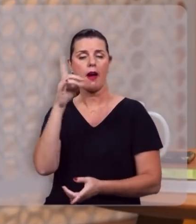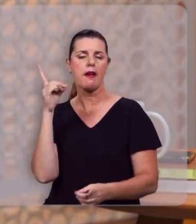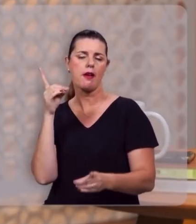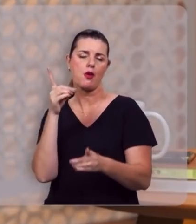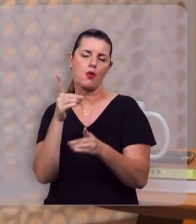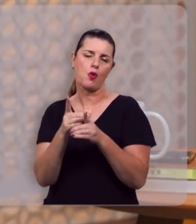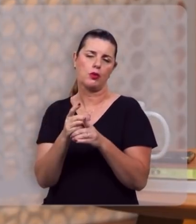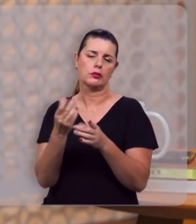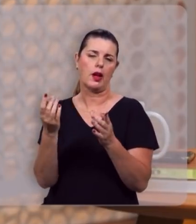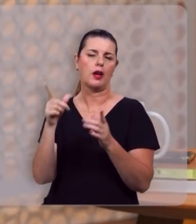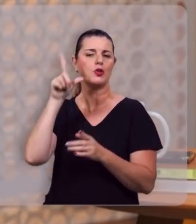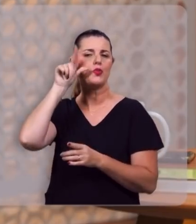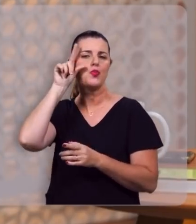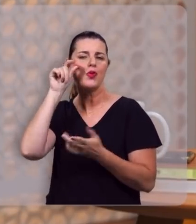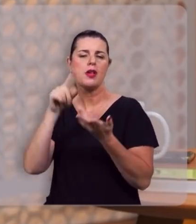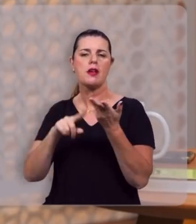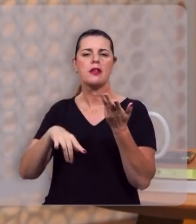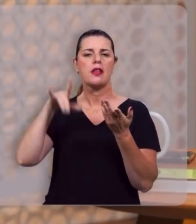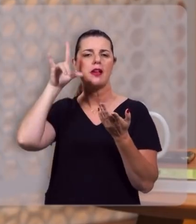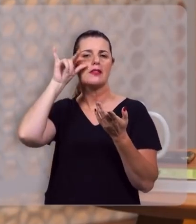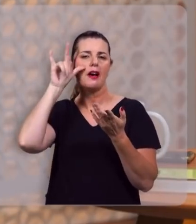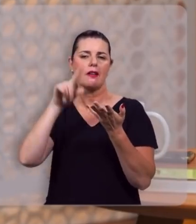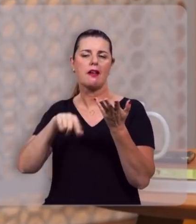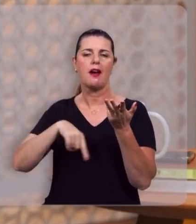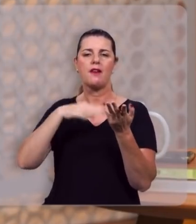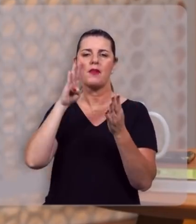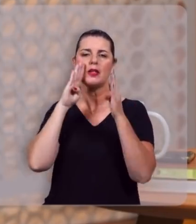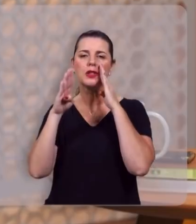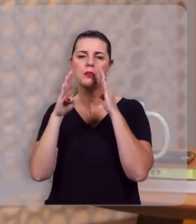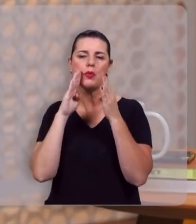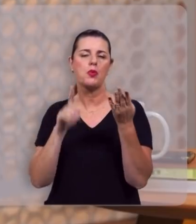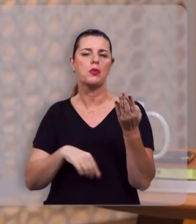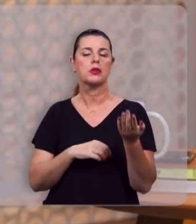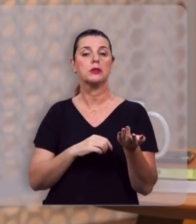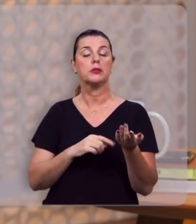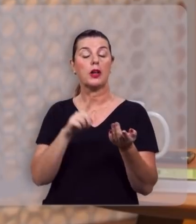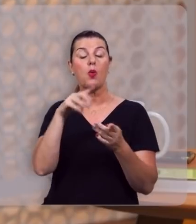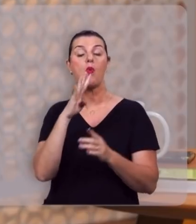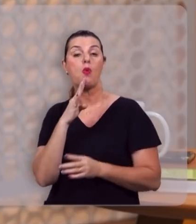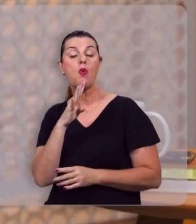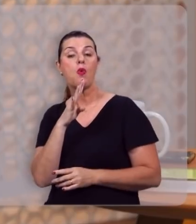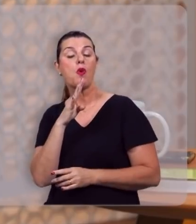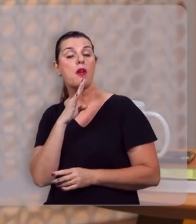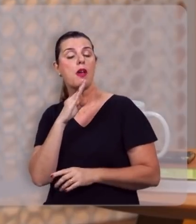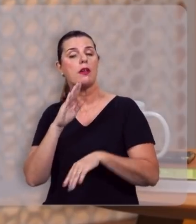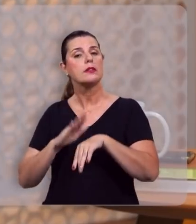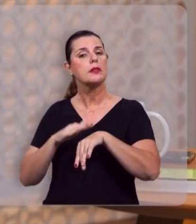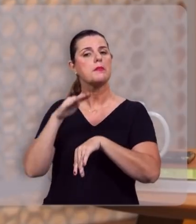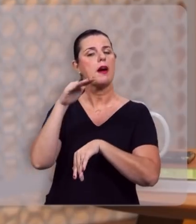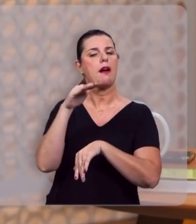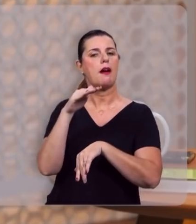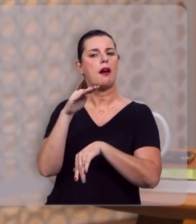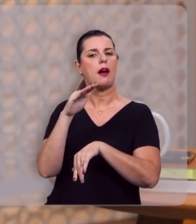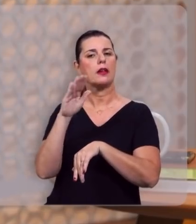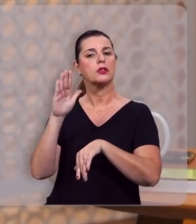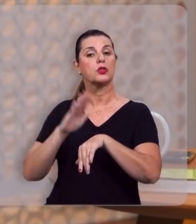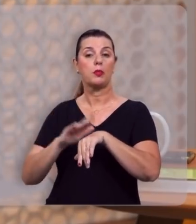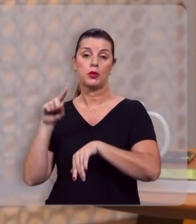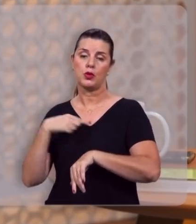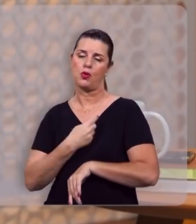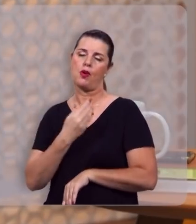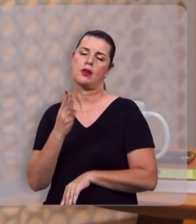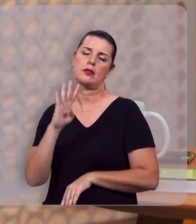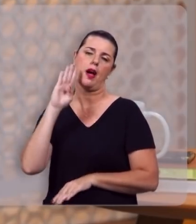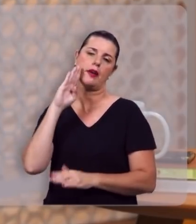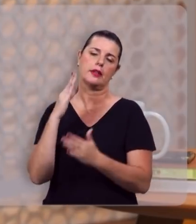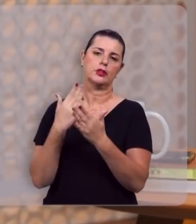encontrar, seja no Twitter, no Instagram, no Facebook e conhecer um pouquinho mais daquilo que nós estamos fazendo, daquilo que nós cremos.